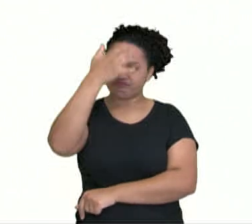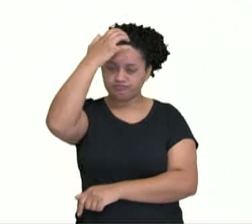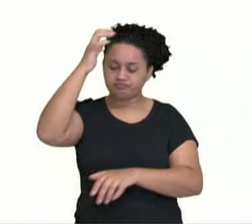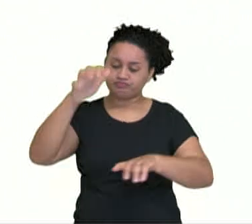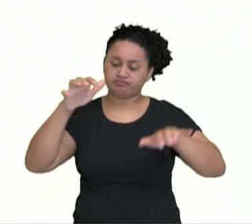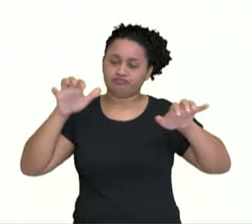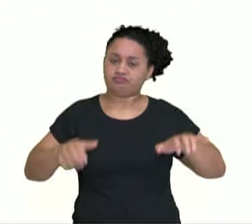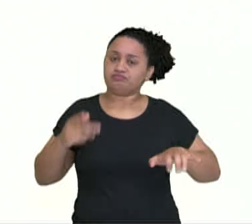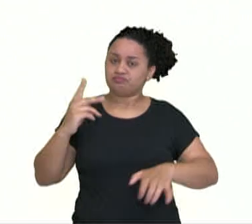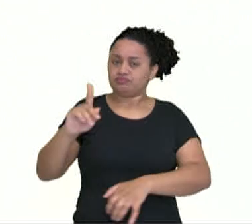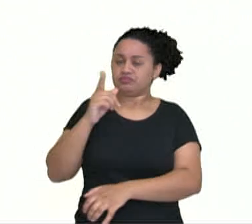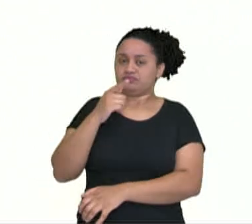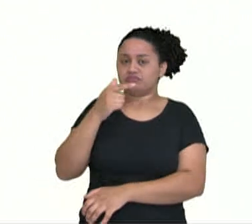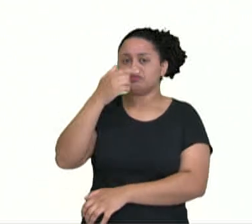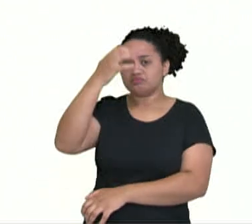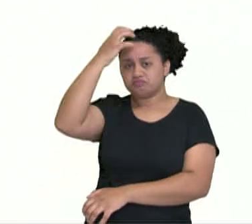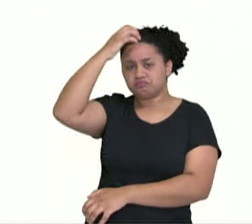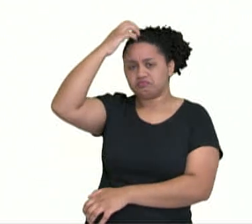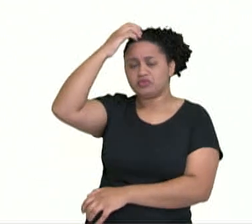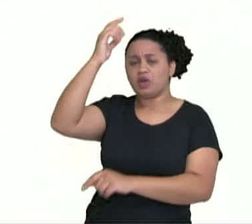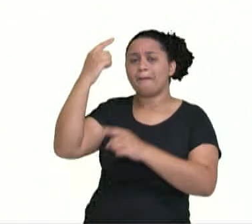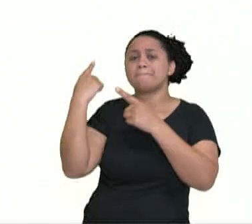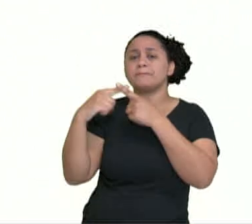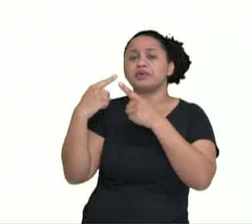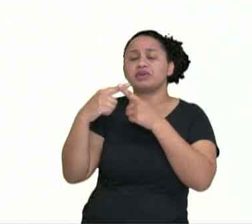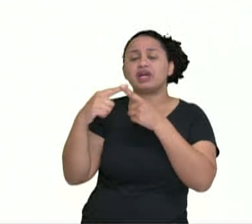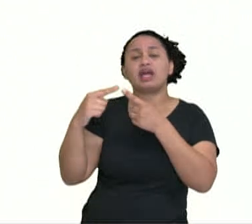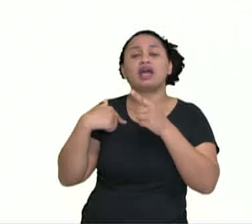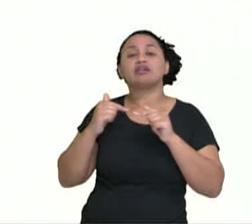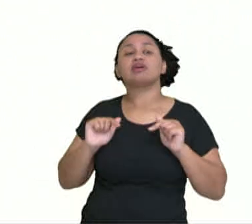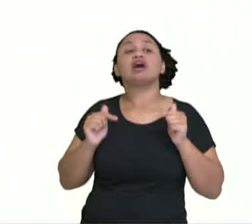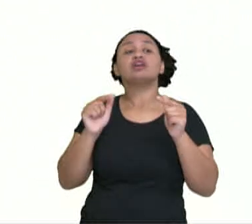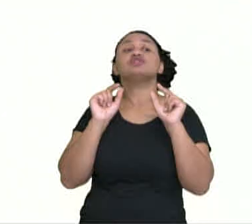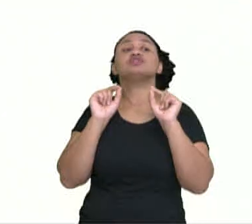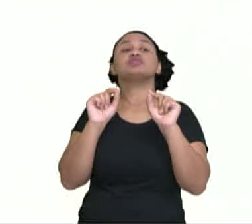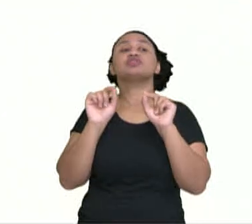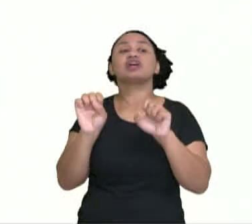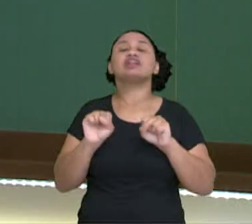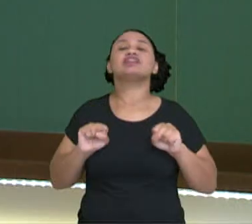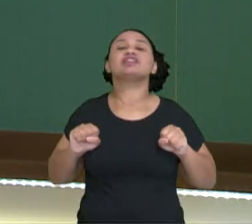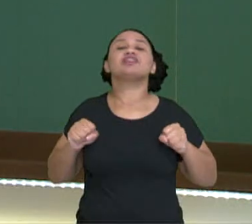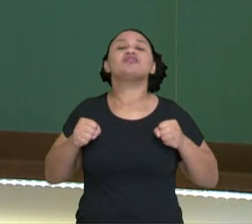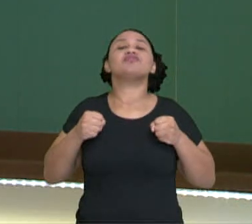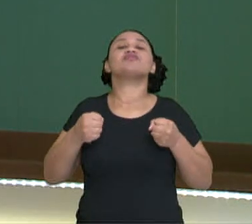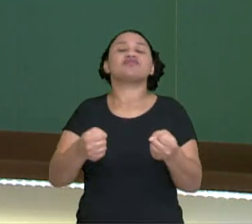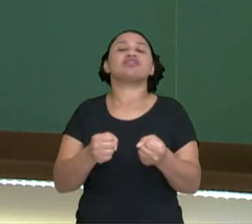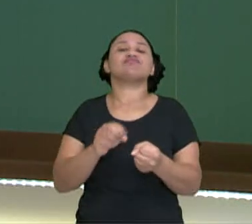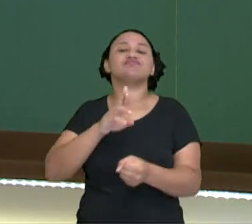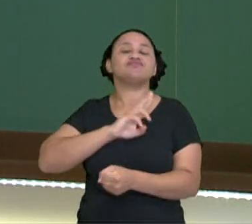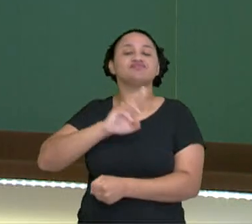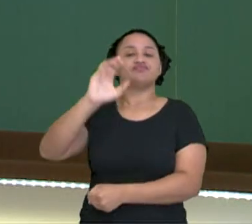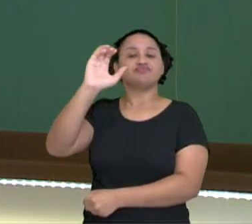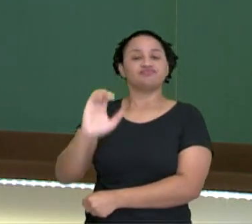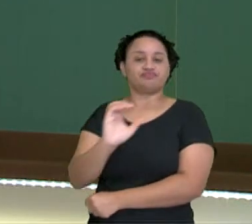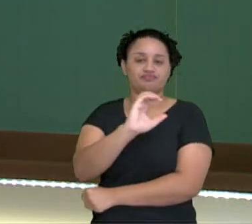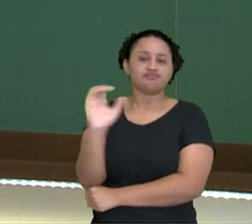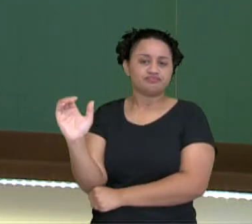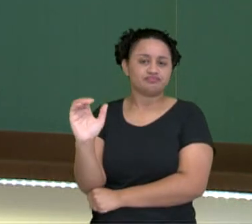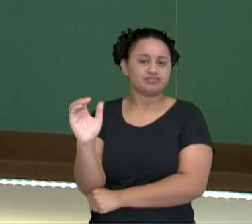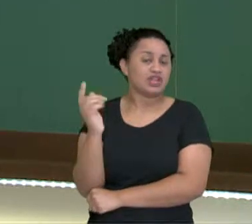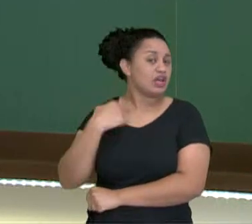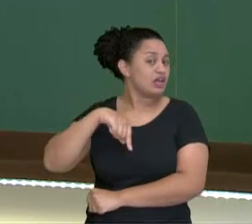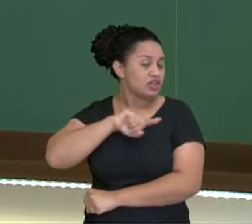de Carlos II, porque ele vai acabar fazendo o seguinte, ele vai defender a religião católica. E nós